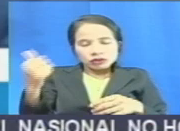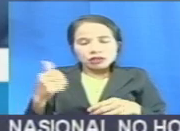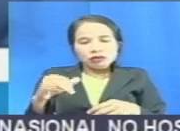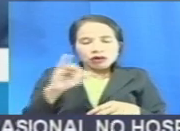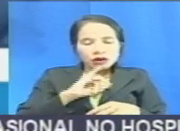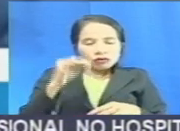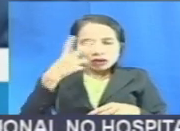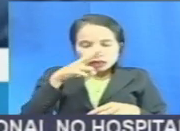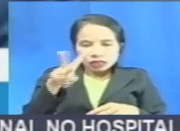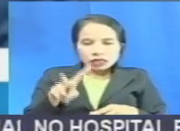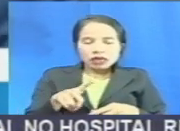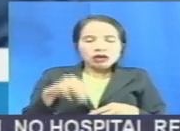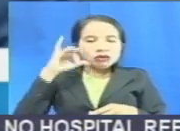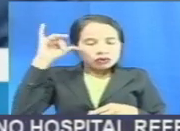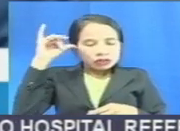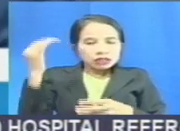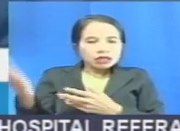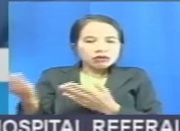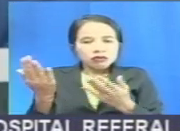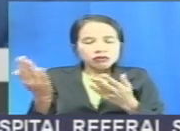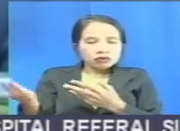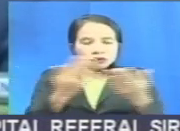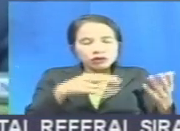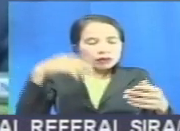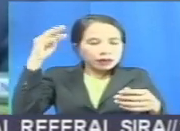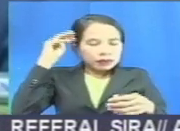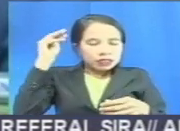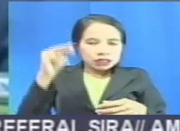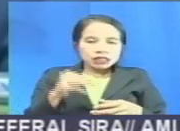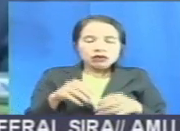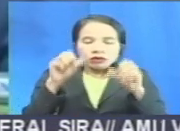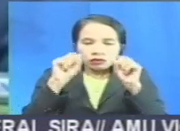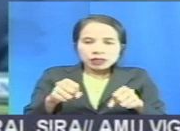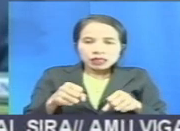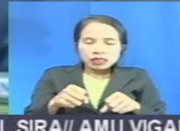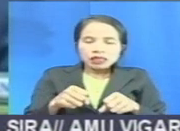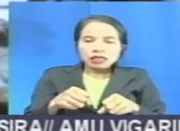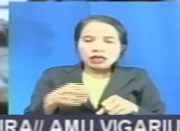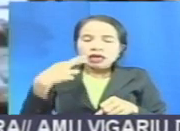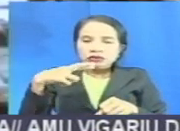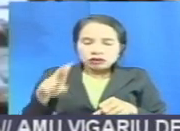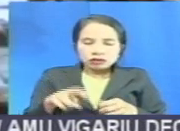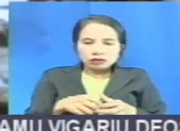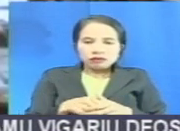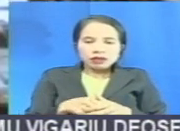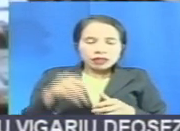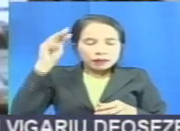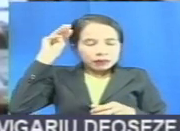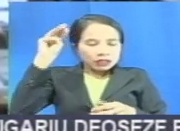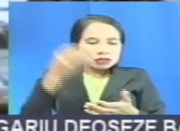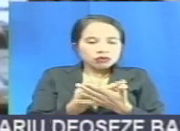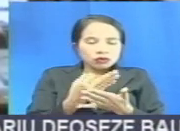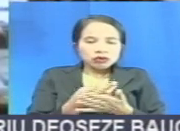e ao se haruca para o ministro. Ministro Sira Nebema cá competente para a solução. Antes, o ministro Finanças Rui